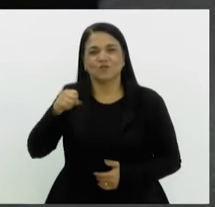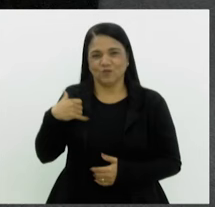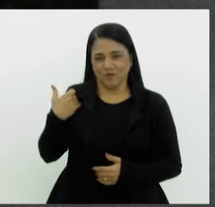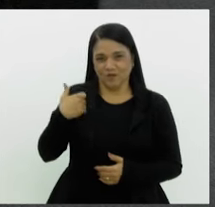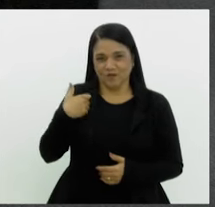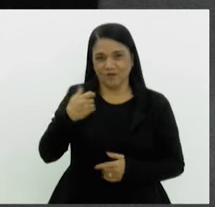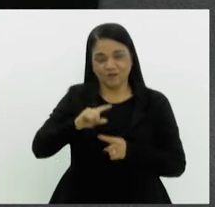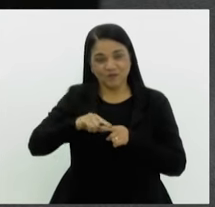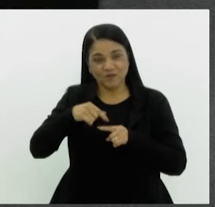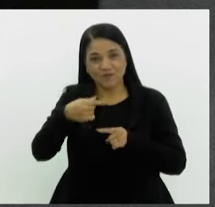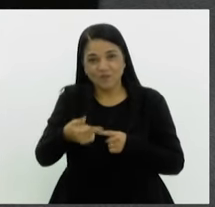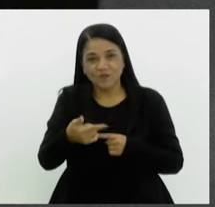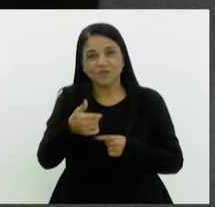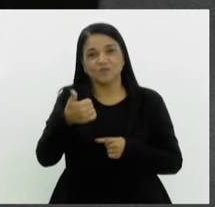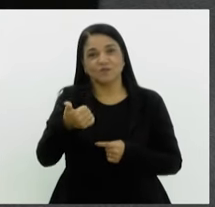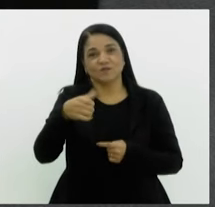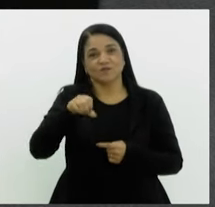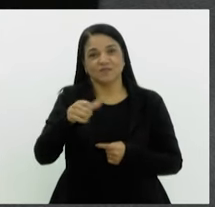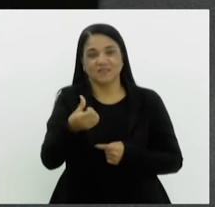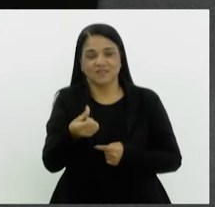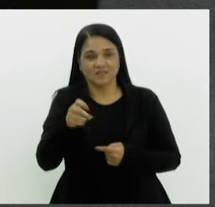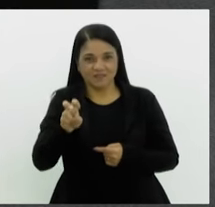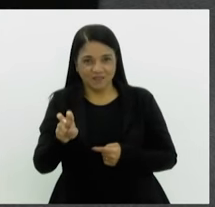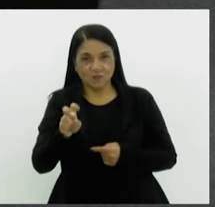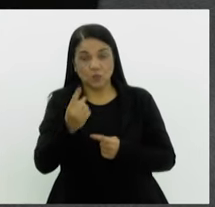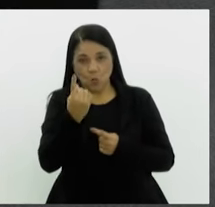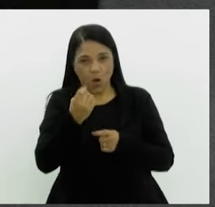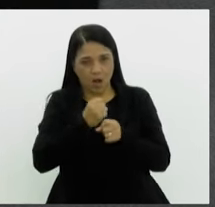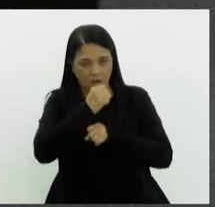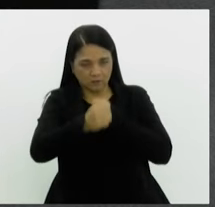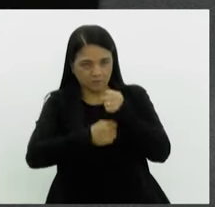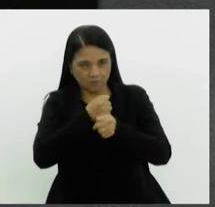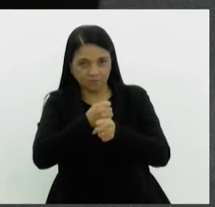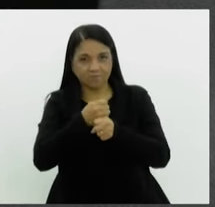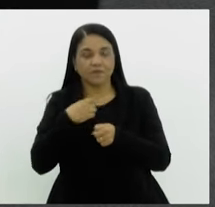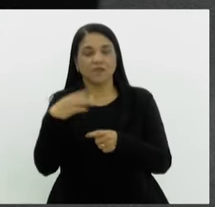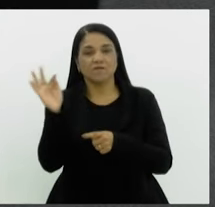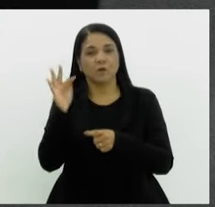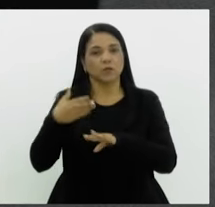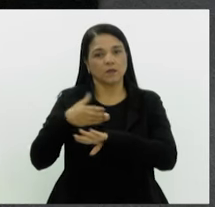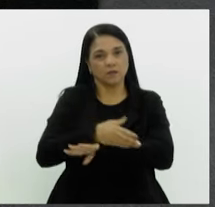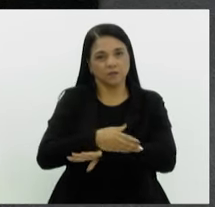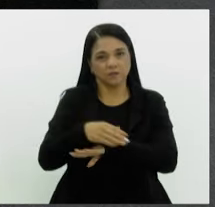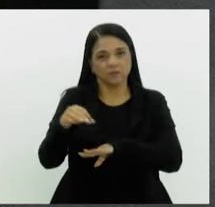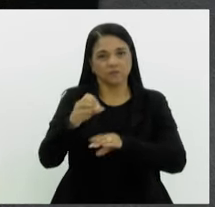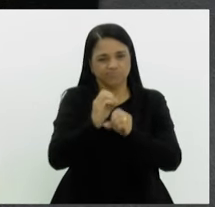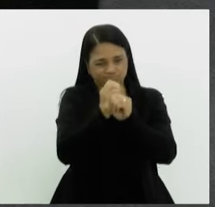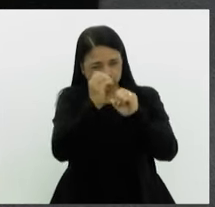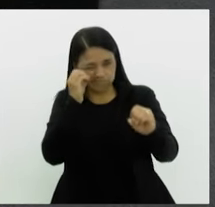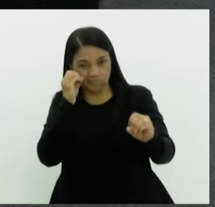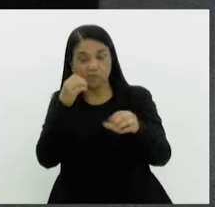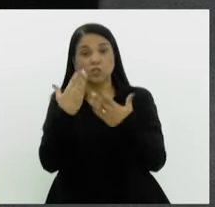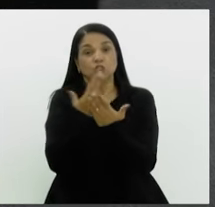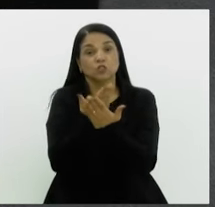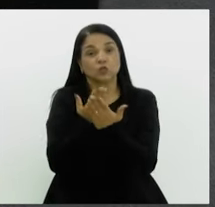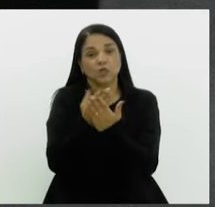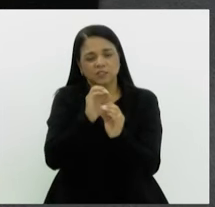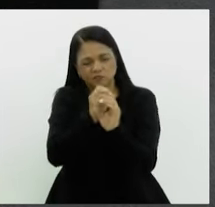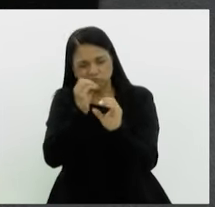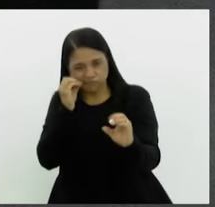de 65, um ano depois, eu entrei na Faculdade de Engenharia e, como estudante de